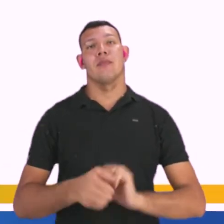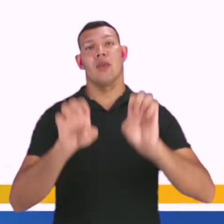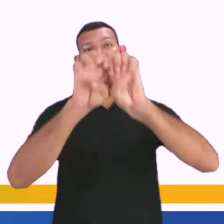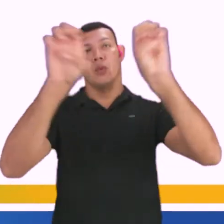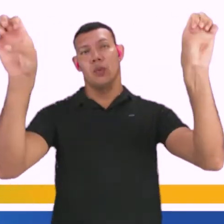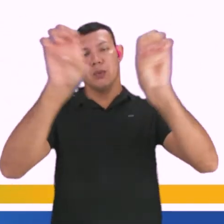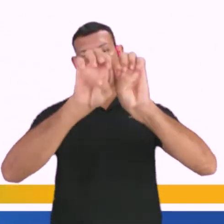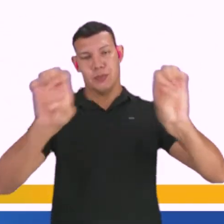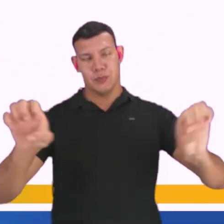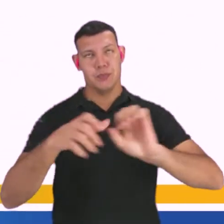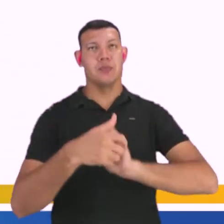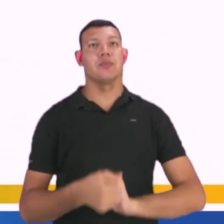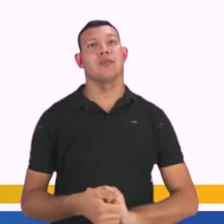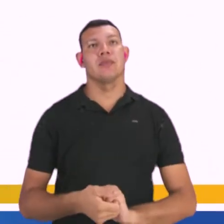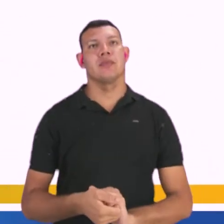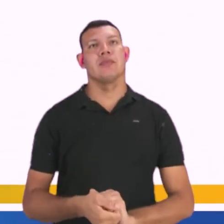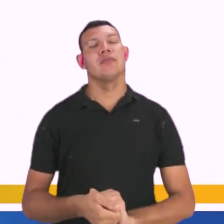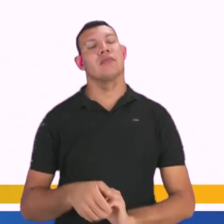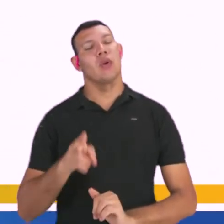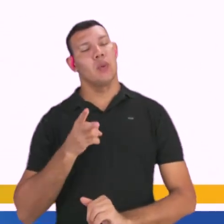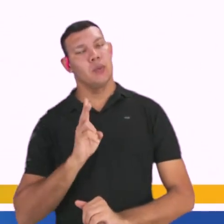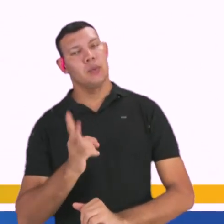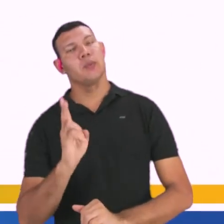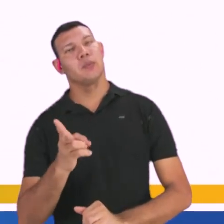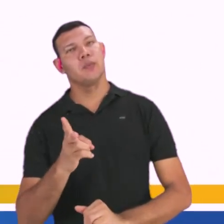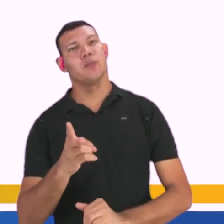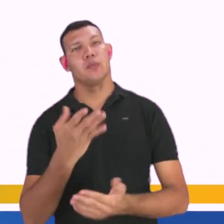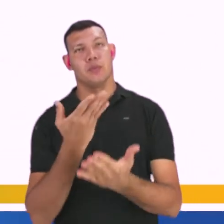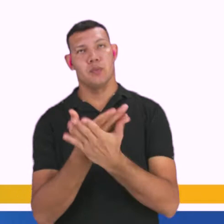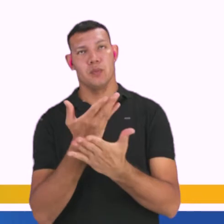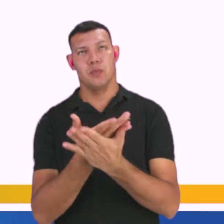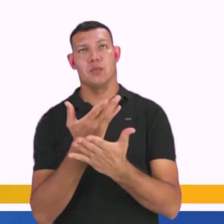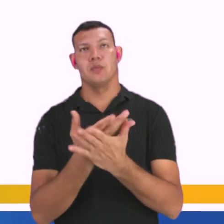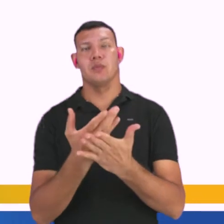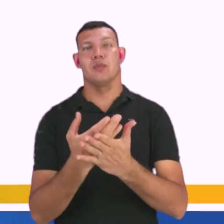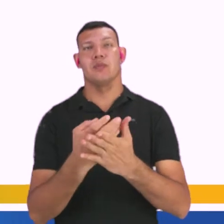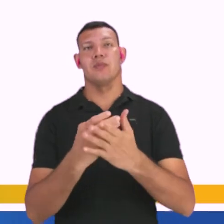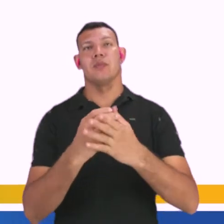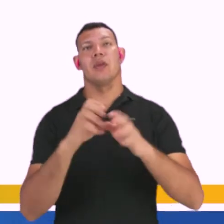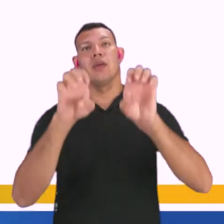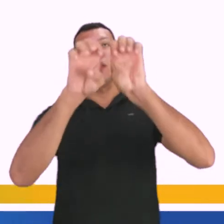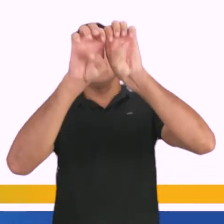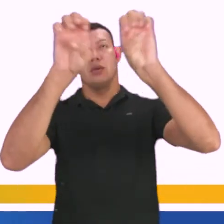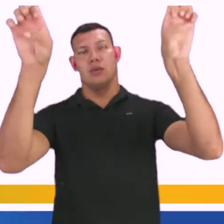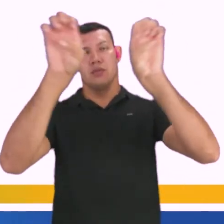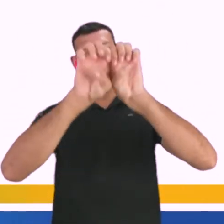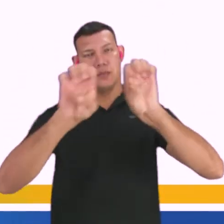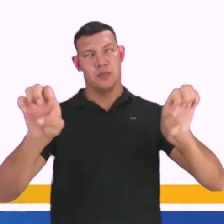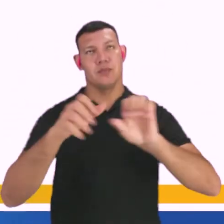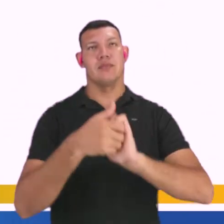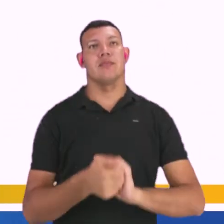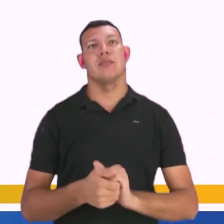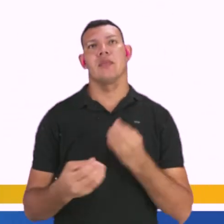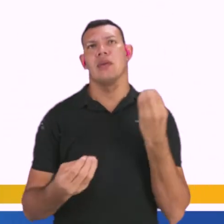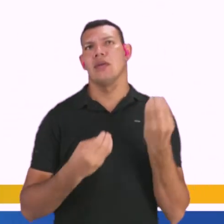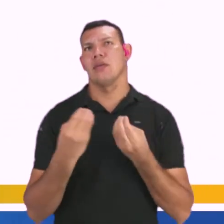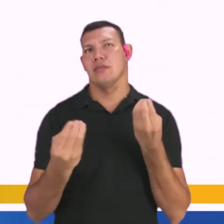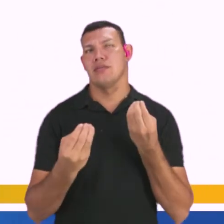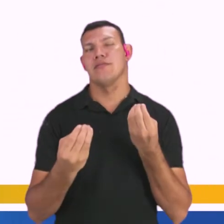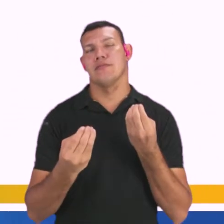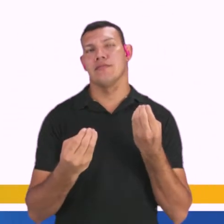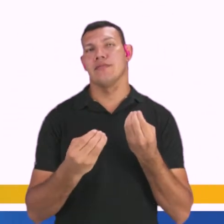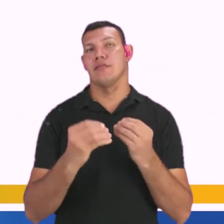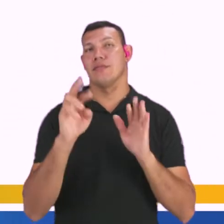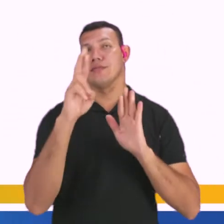continuidade ao estudo sobre sistema linear hoje nós vamos discutir sobre sistema através da regra de